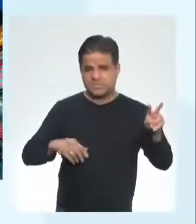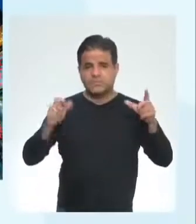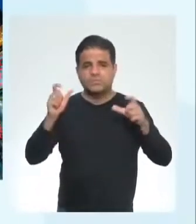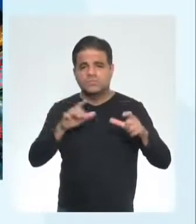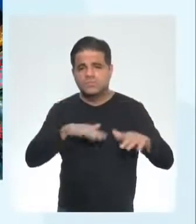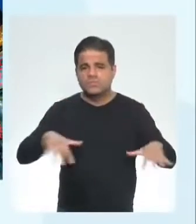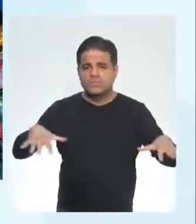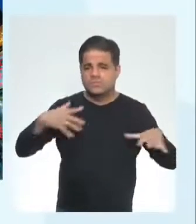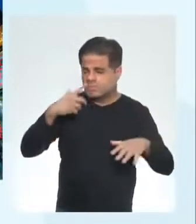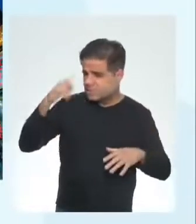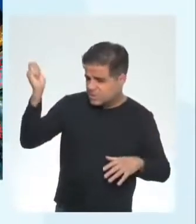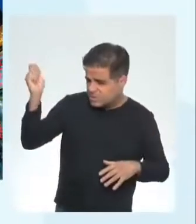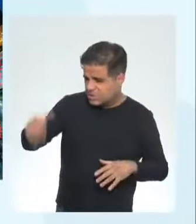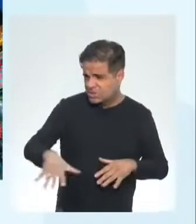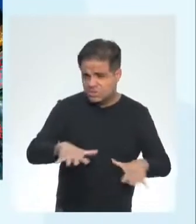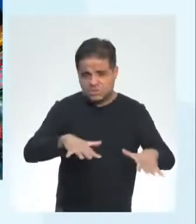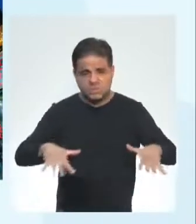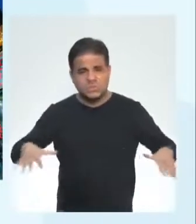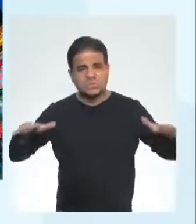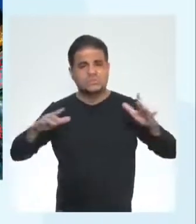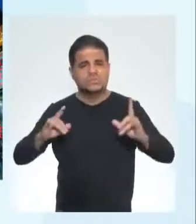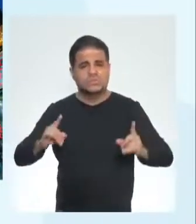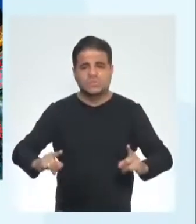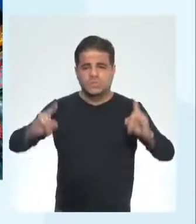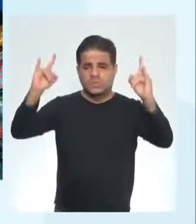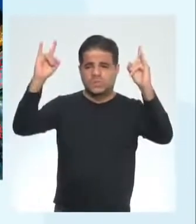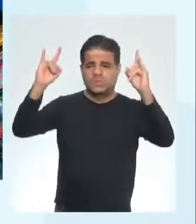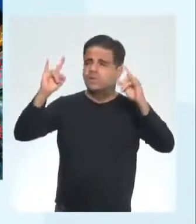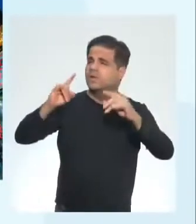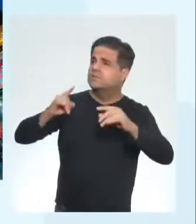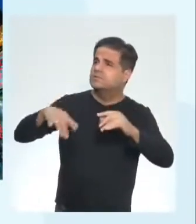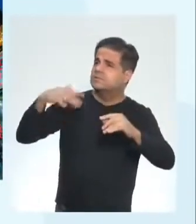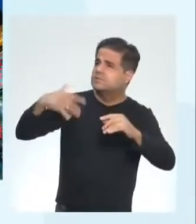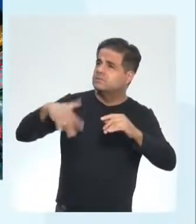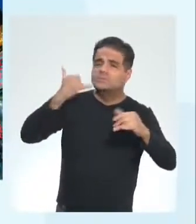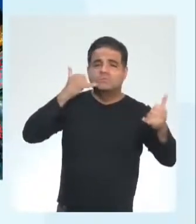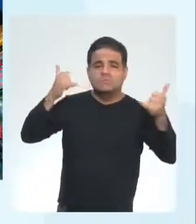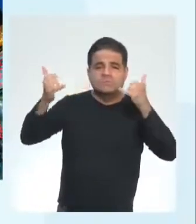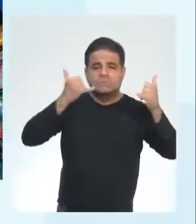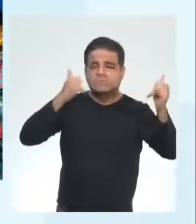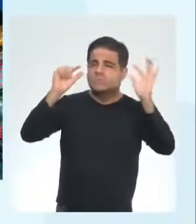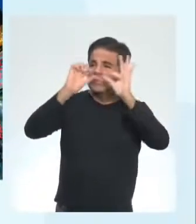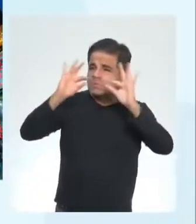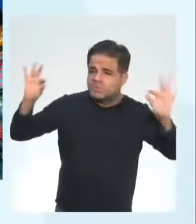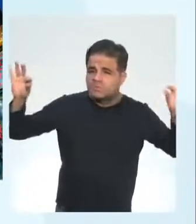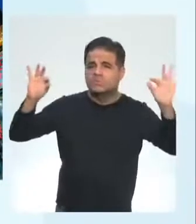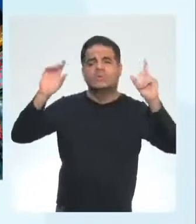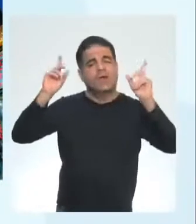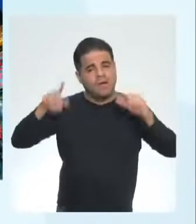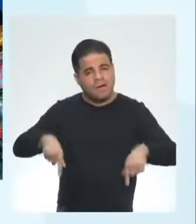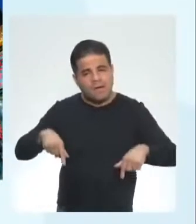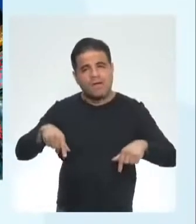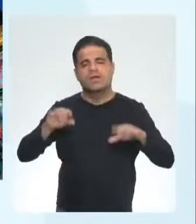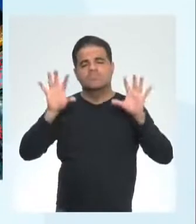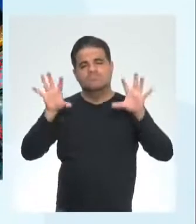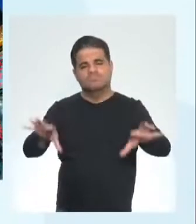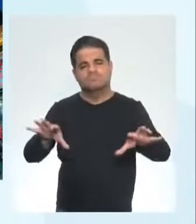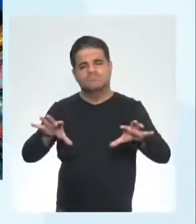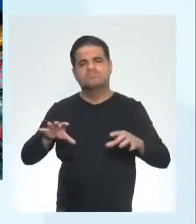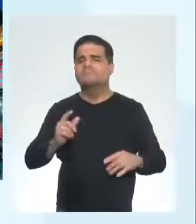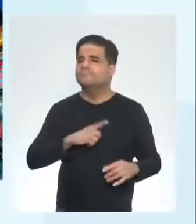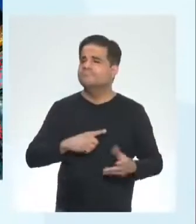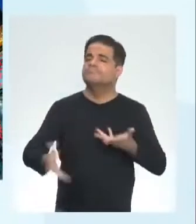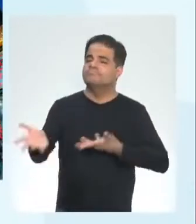região cheia de lixo, né? Torres de telefone. Então, todas essas situações são situações, então, que